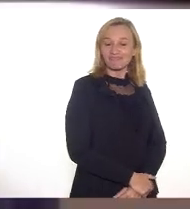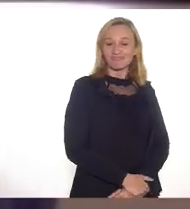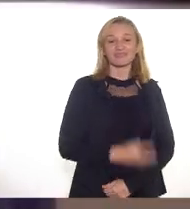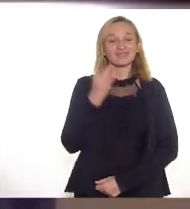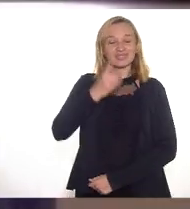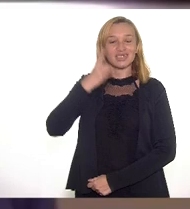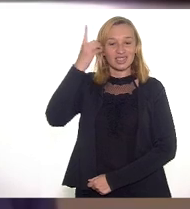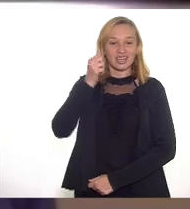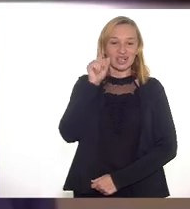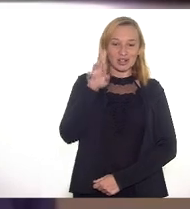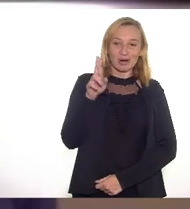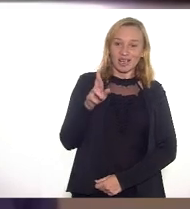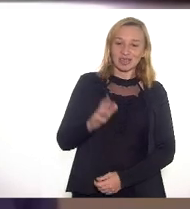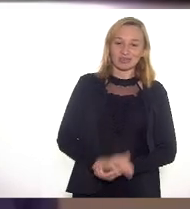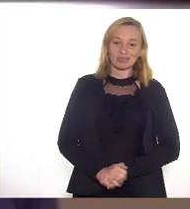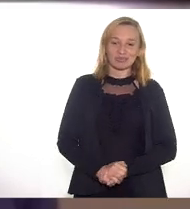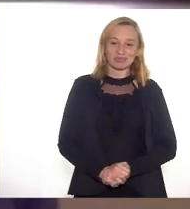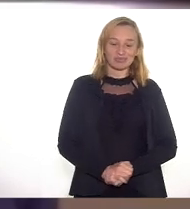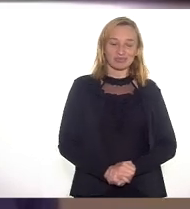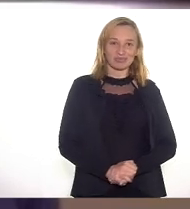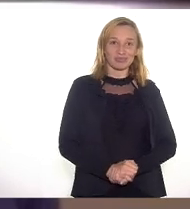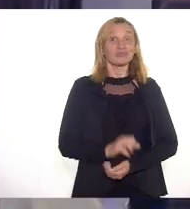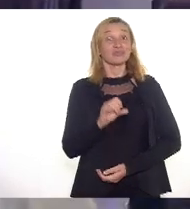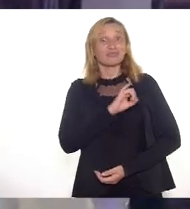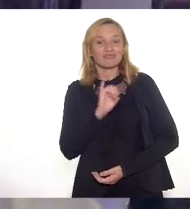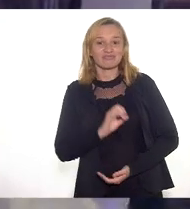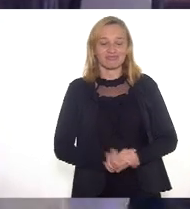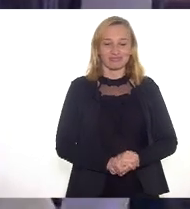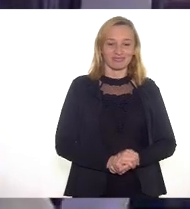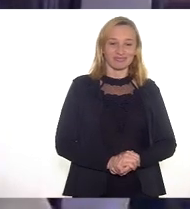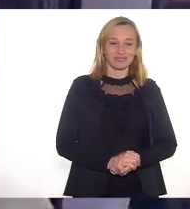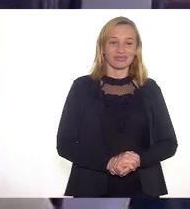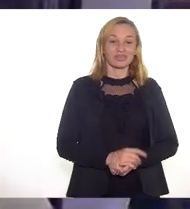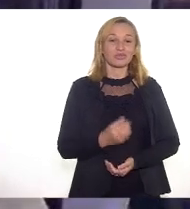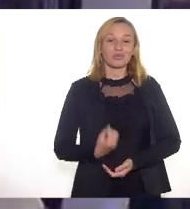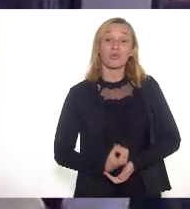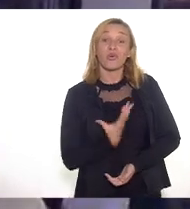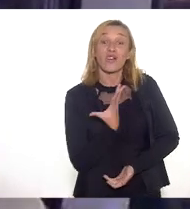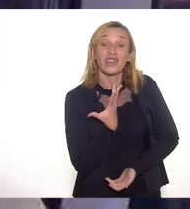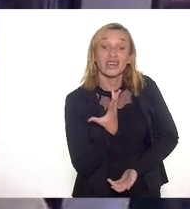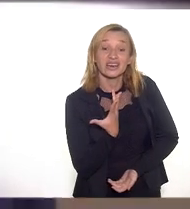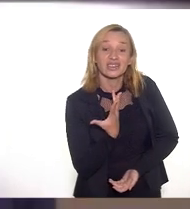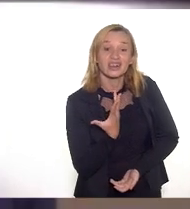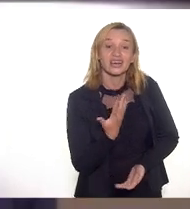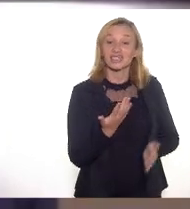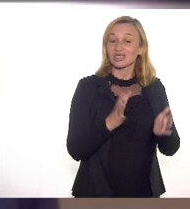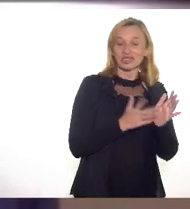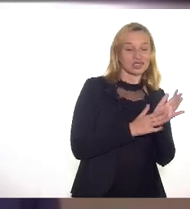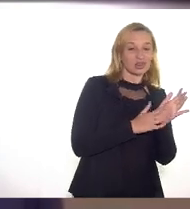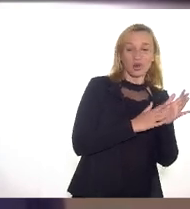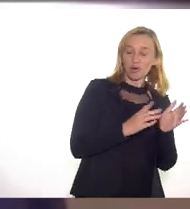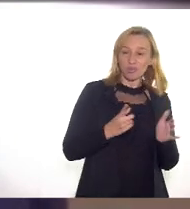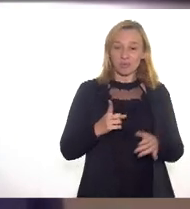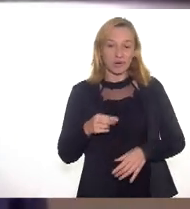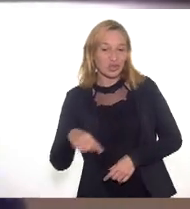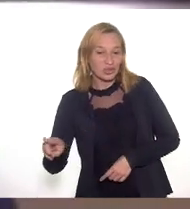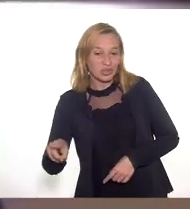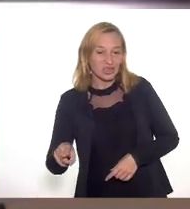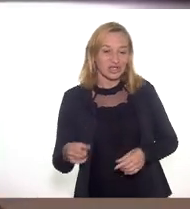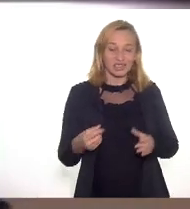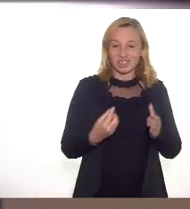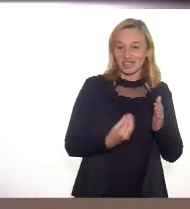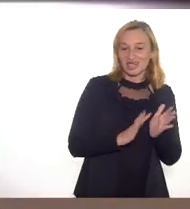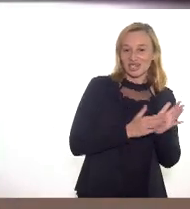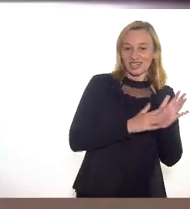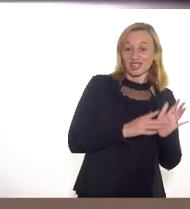Deputado Eliomar. Pois não. Como diz o poeta, não posso ficar, eu juro que não, não posso ficar,